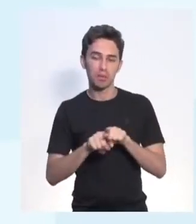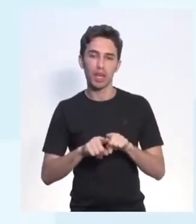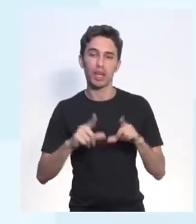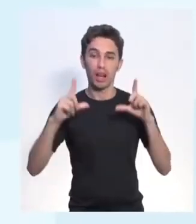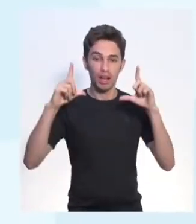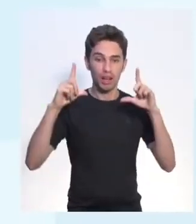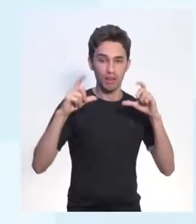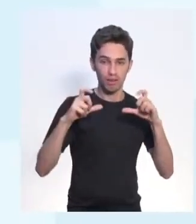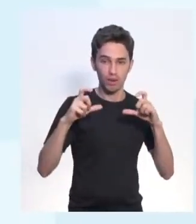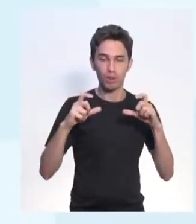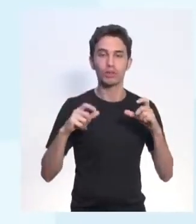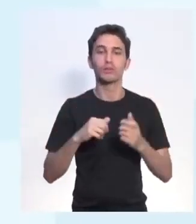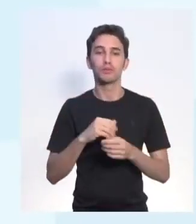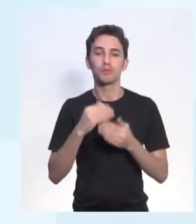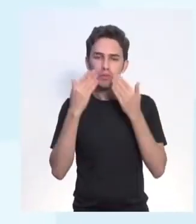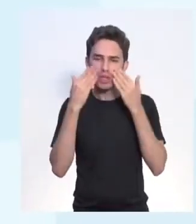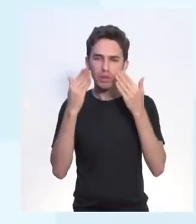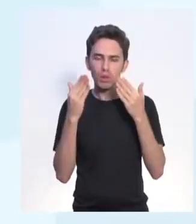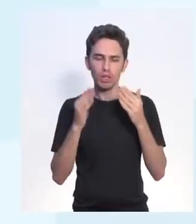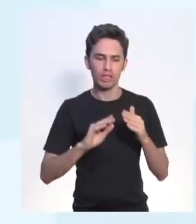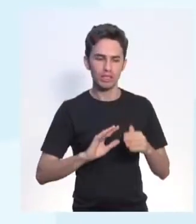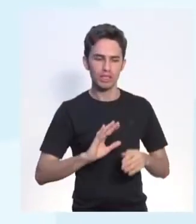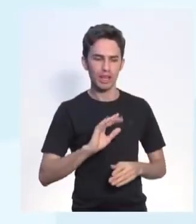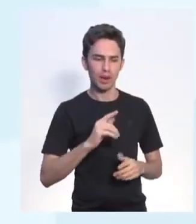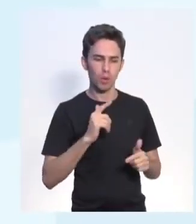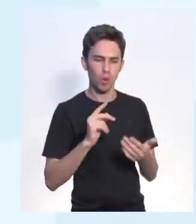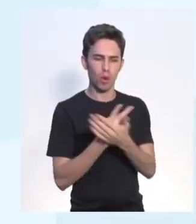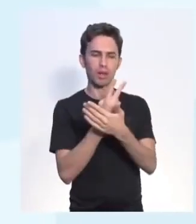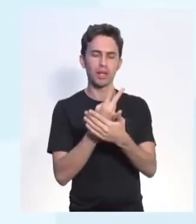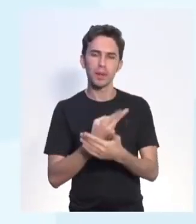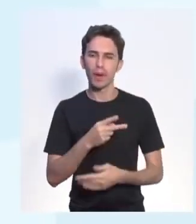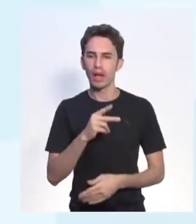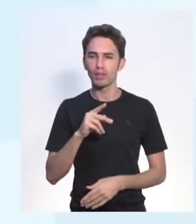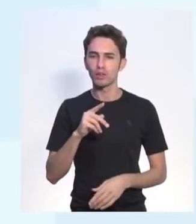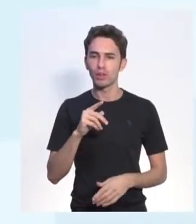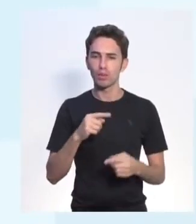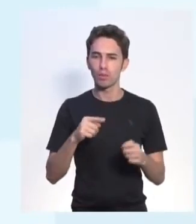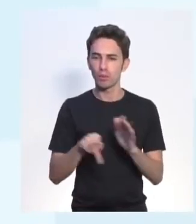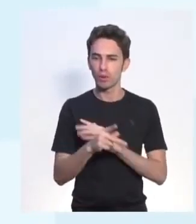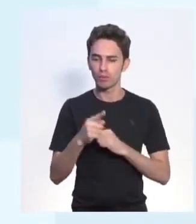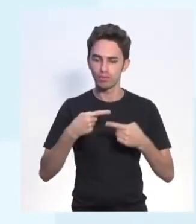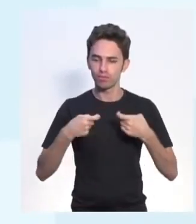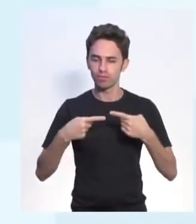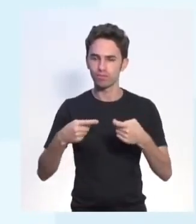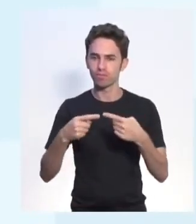nos apresentam as consequências da Guerra Fria. Quero ver esses elementos